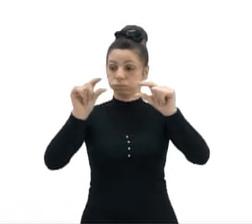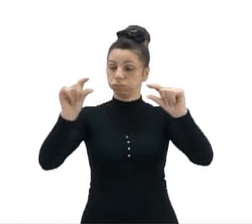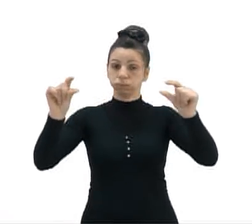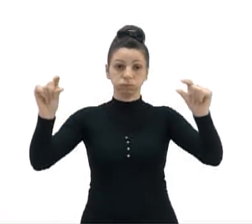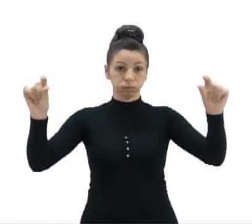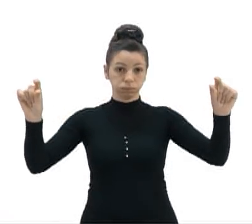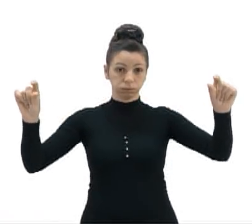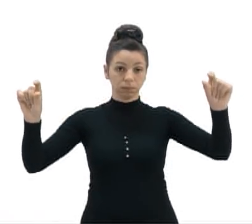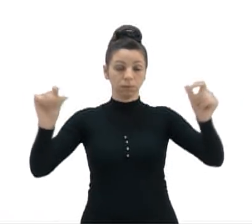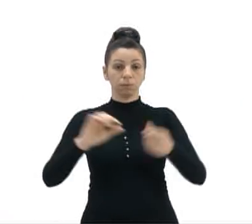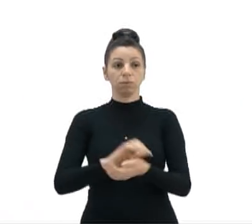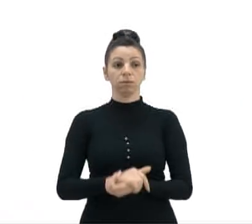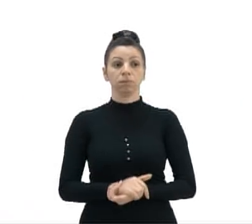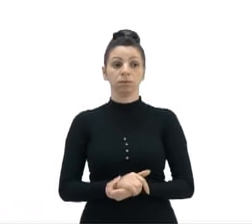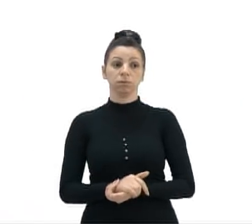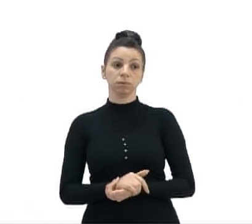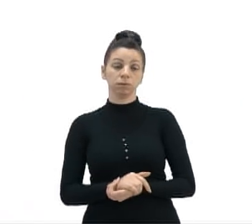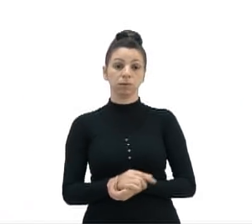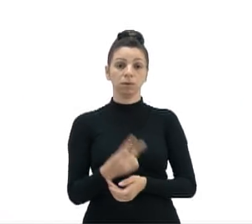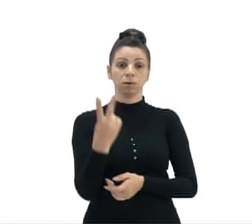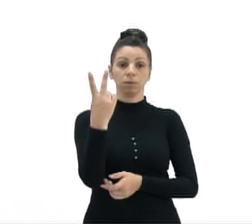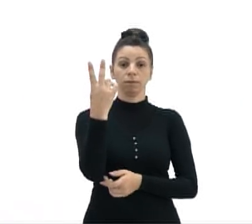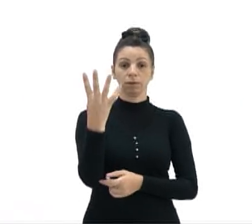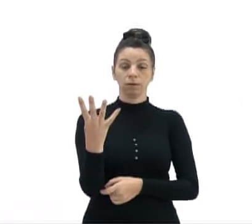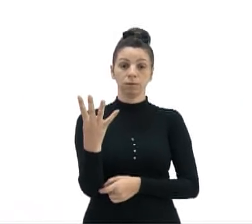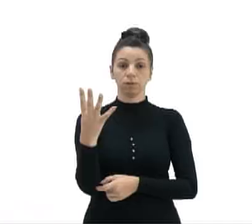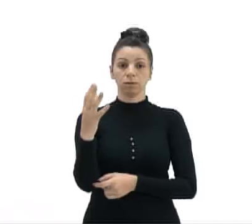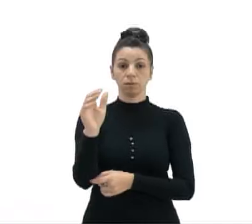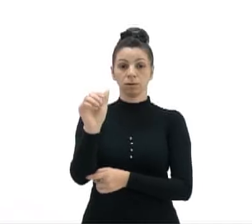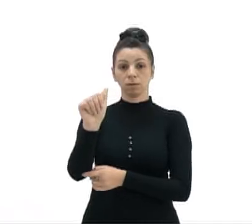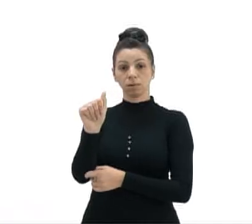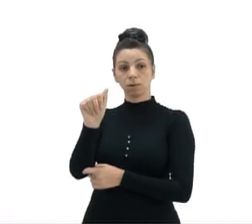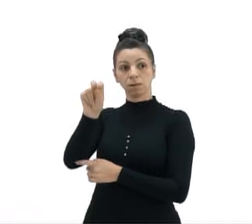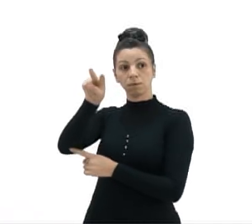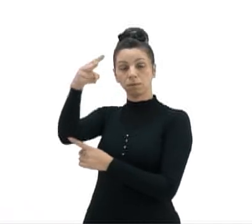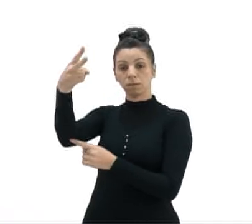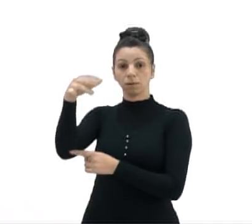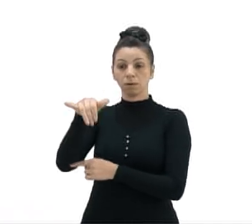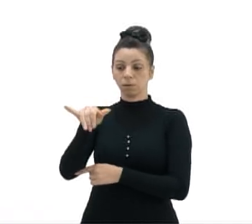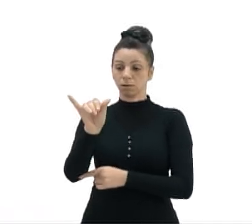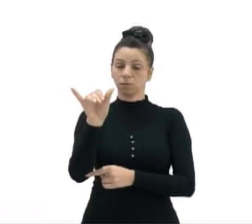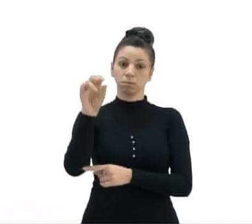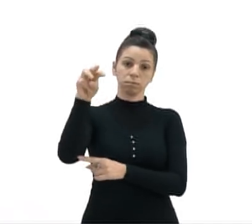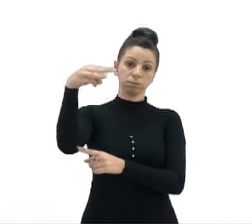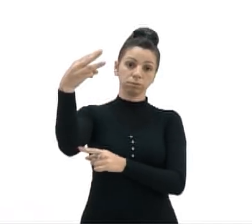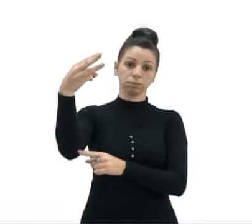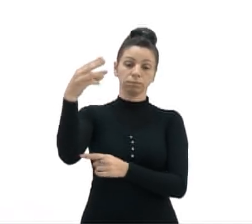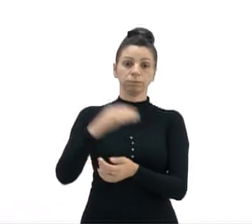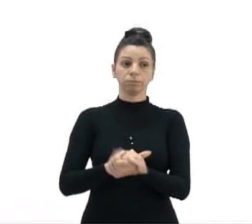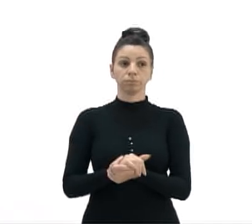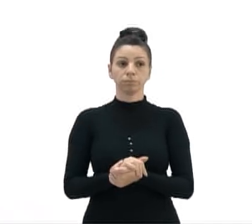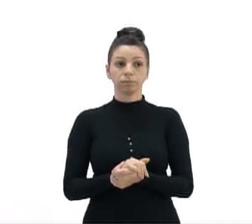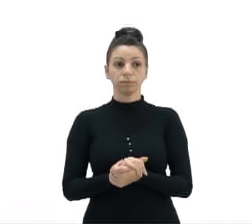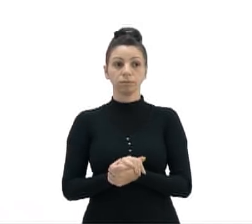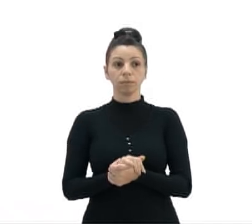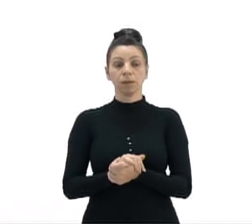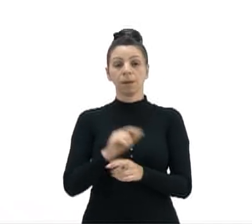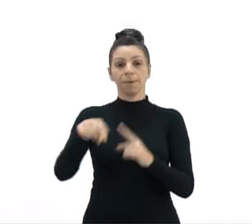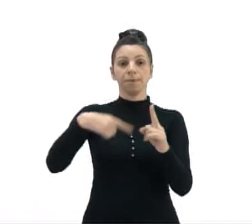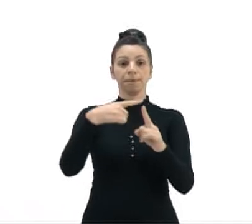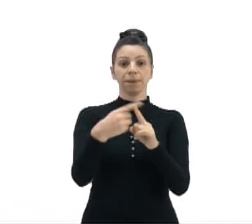de expoente. Mas o que eu tenho? 24 ao quadrado y ao cubo, mais 6x ao